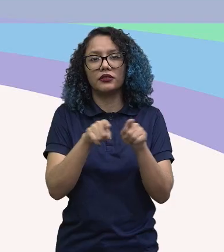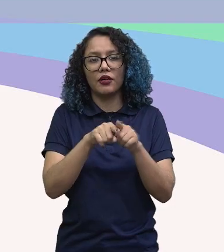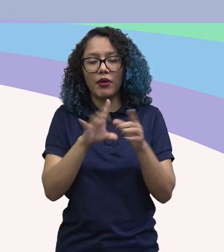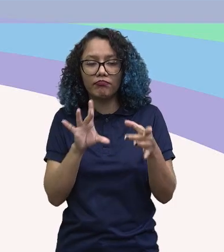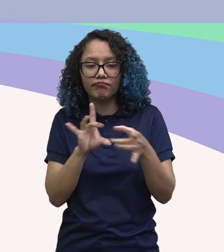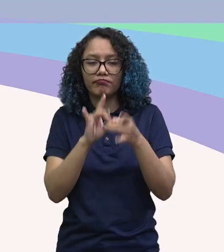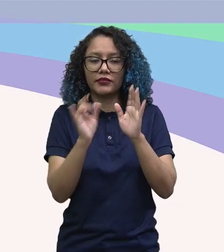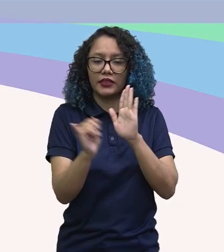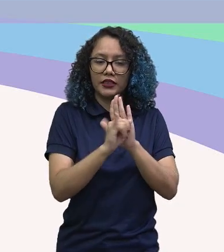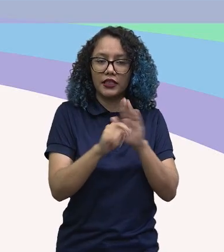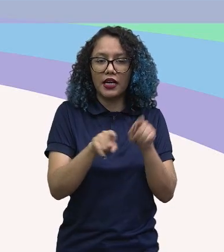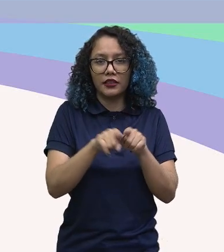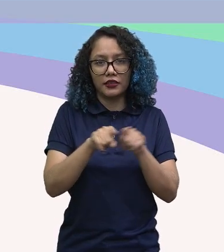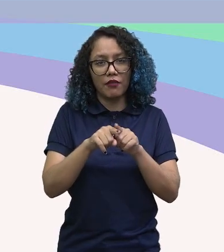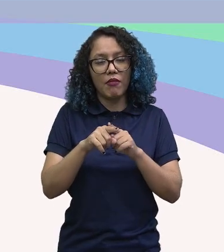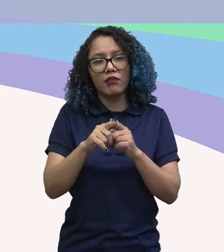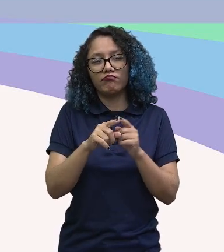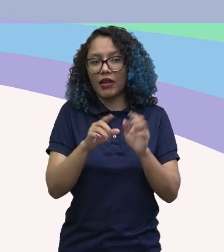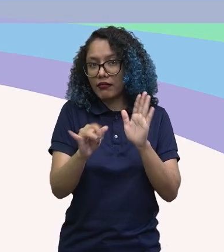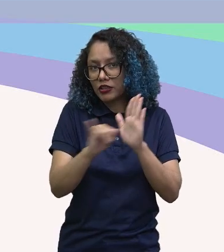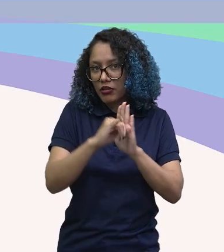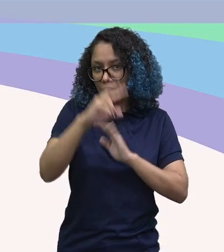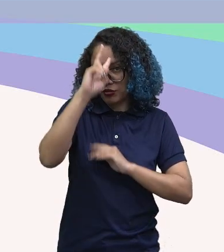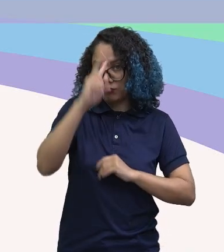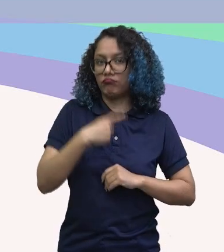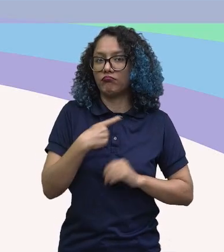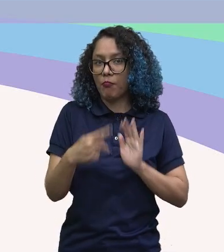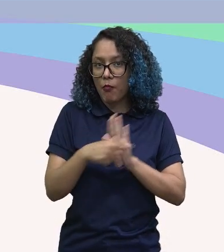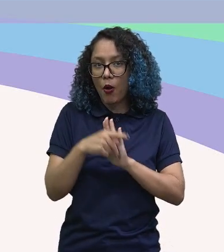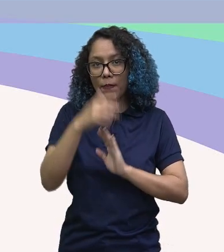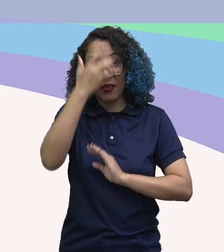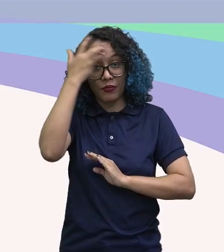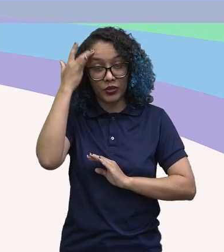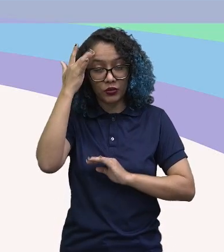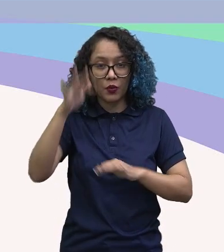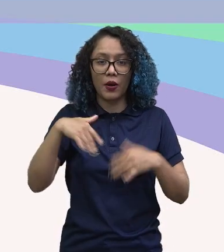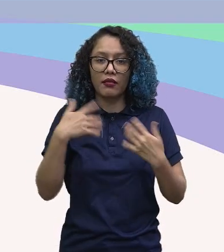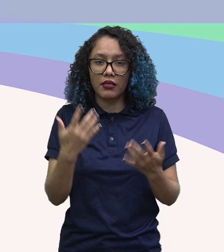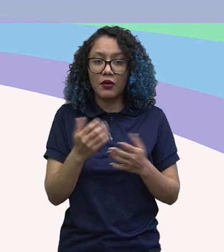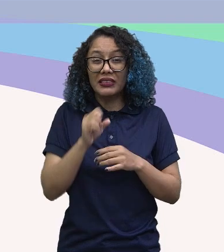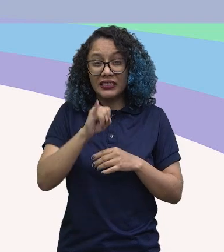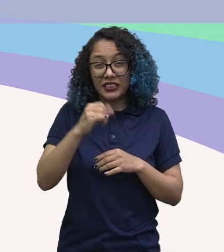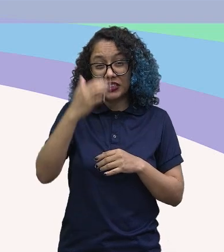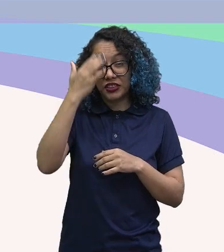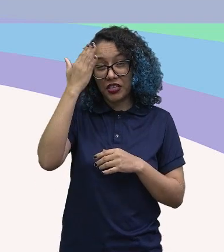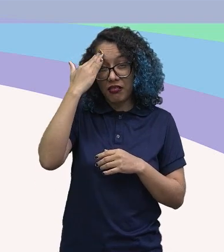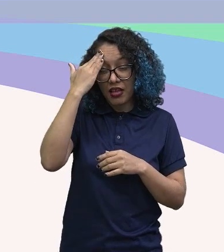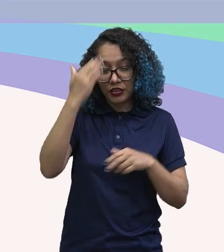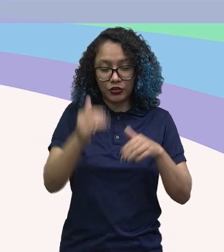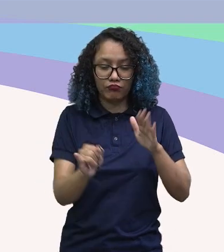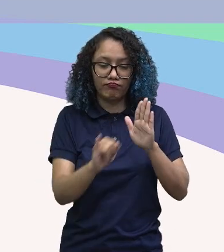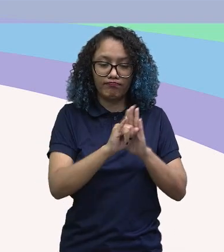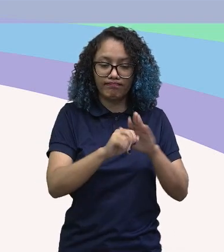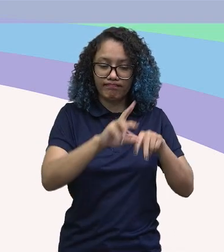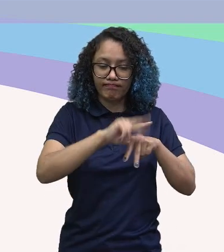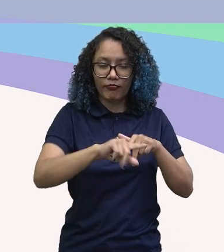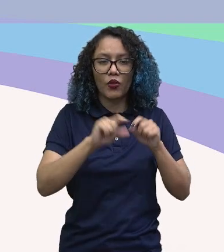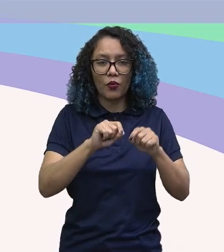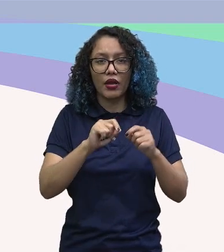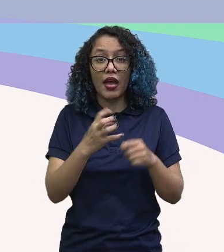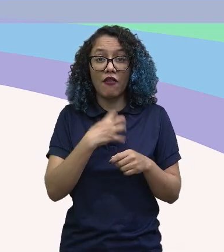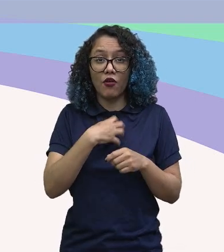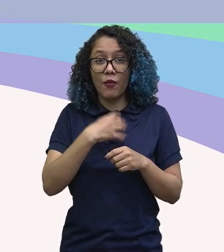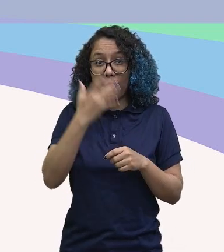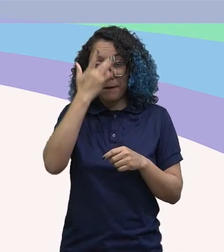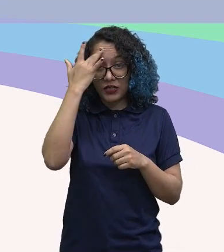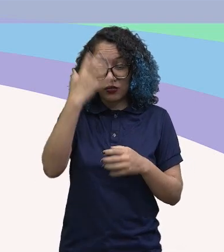identidade individual. Então, quando a gente entende ali a identidade de gênero, é como a pessoa se identifica,